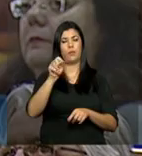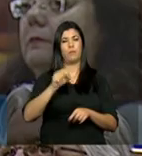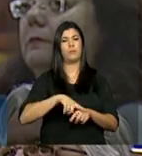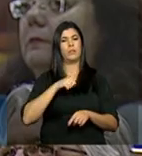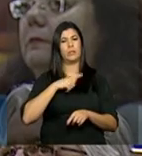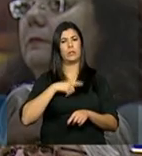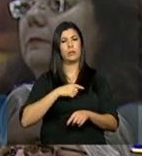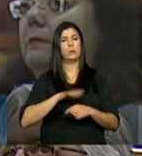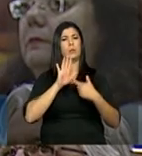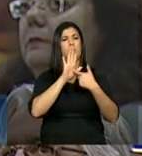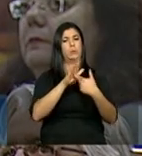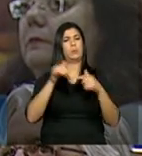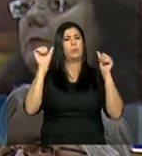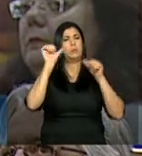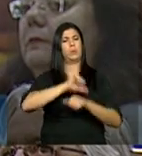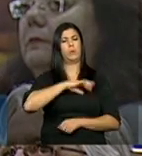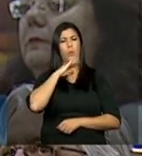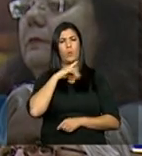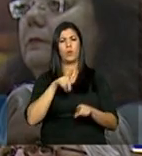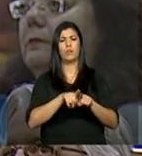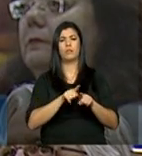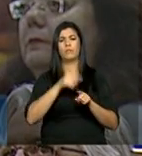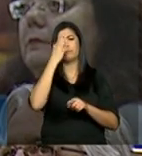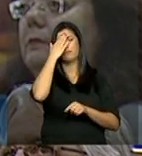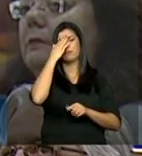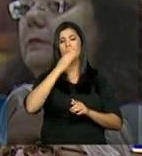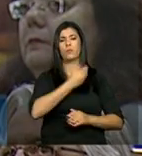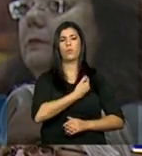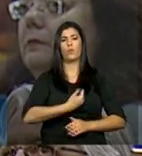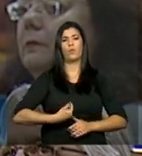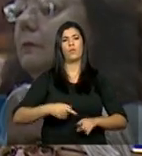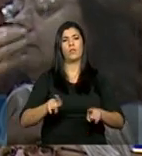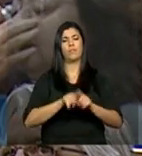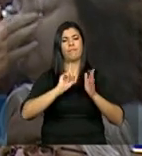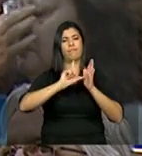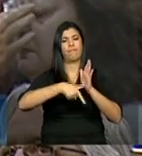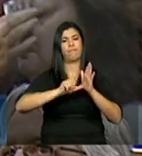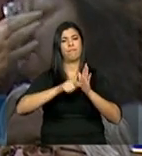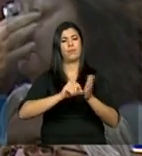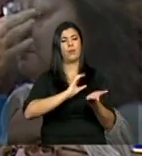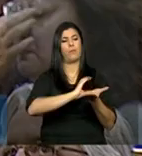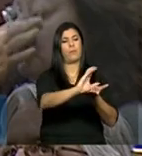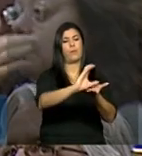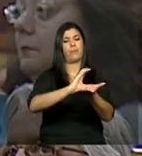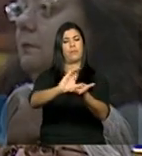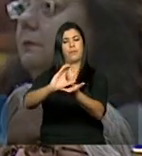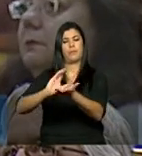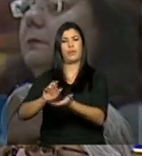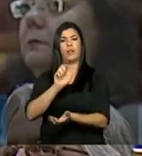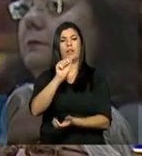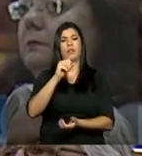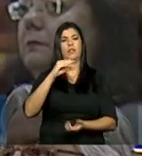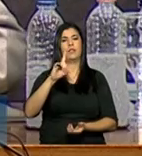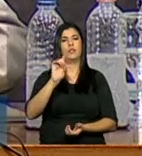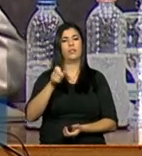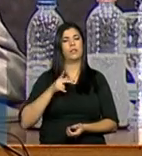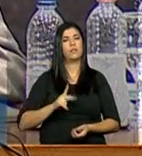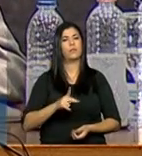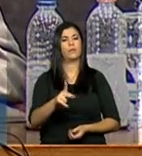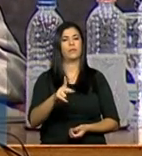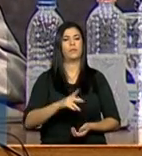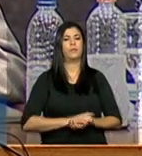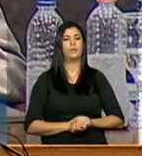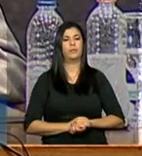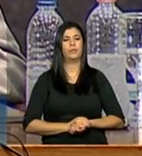que a gente sabe que, ao mesmo tempo, que o governo tem atrasado os repasses para a CDE continuamente.